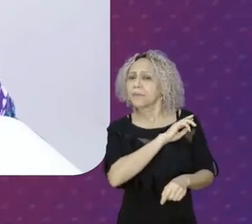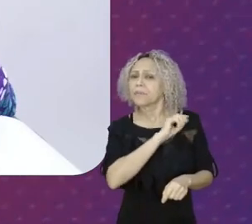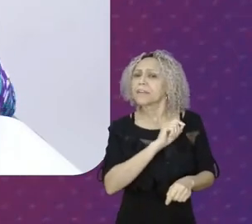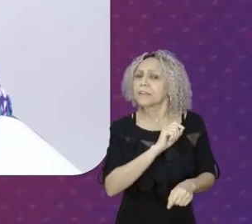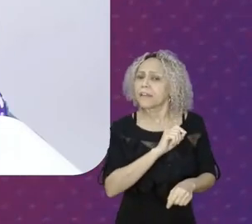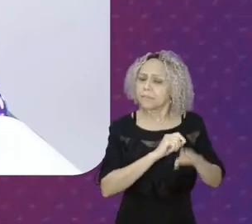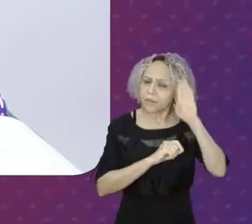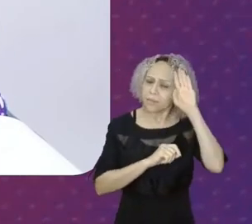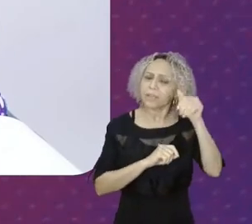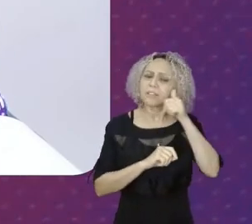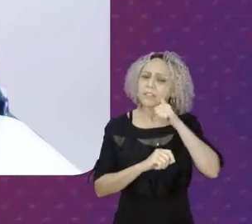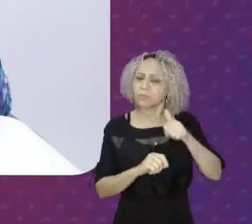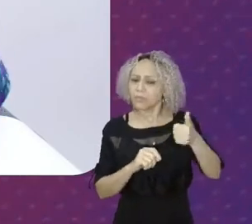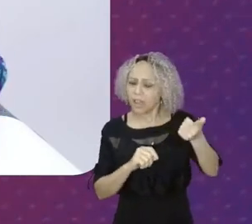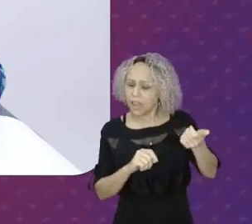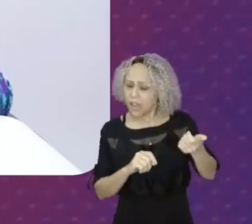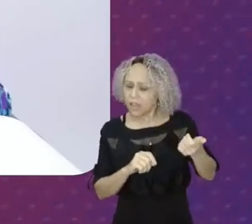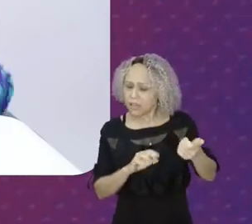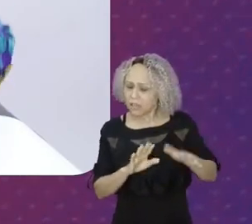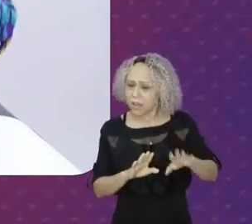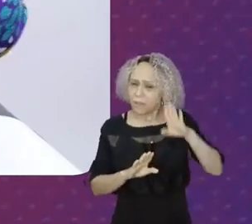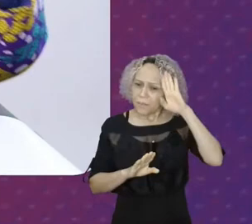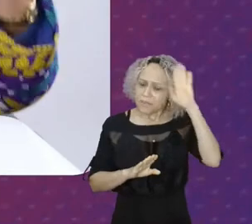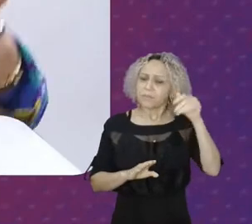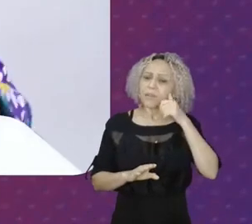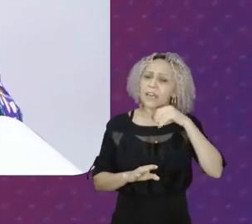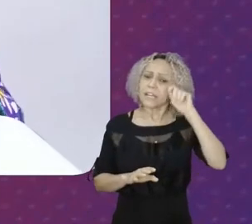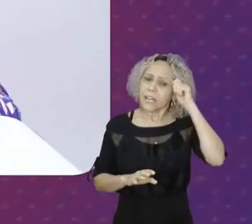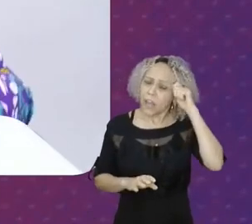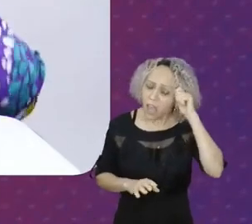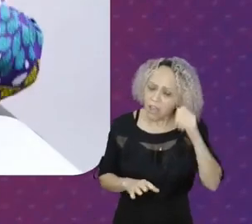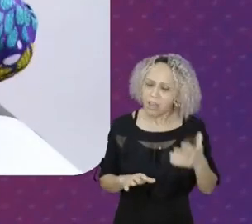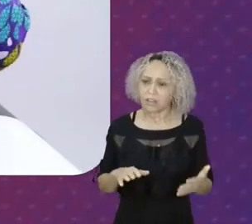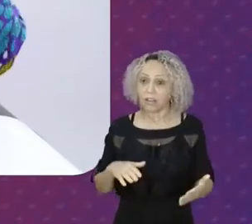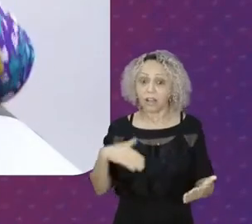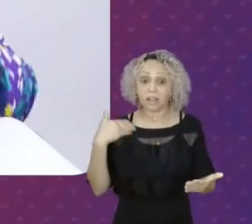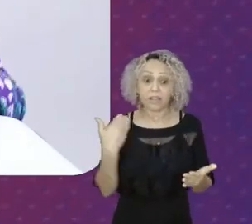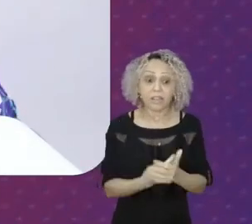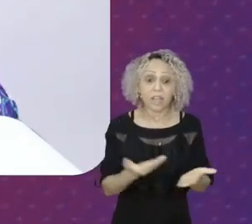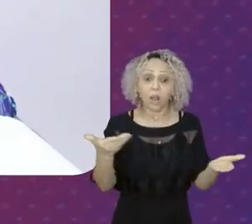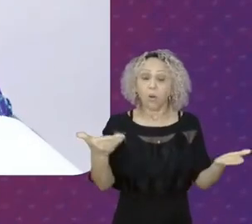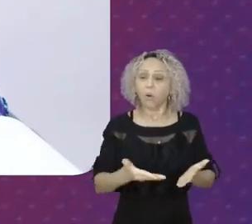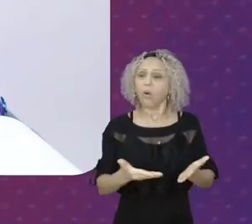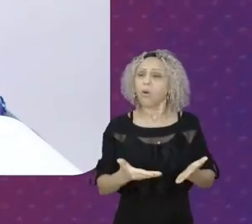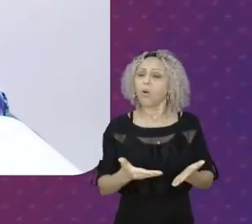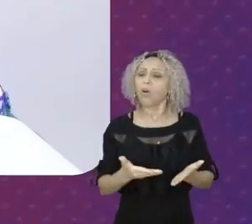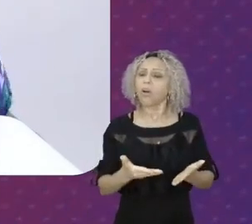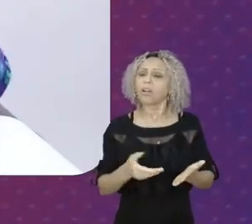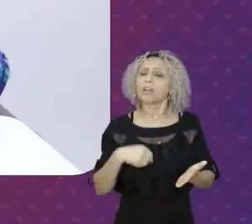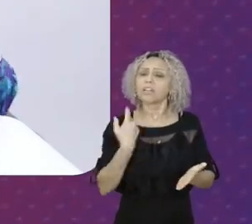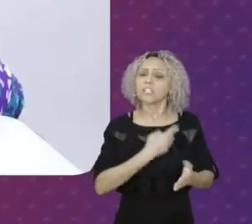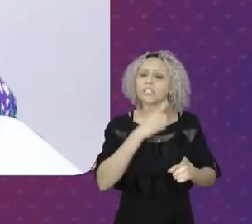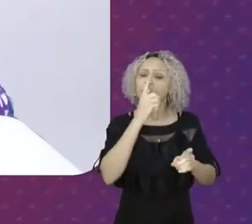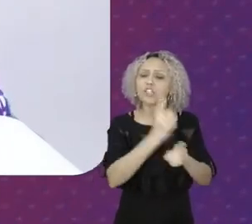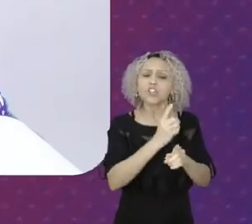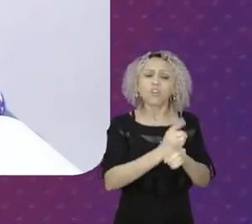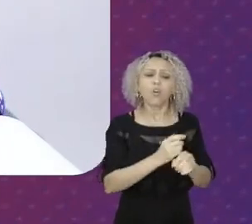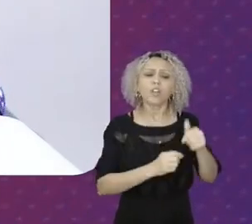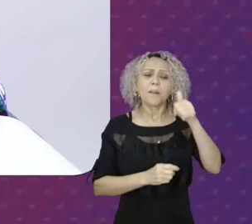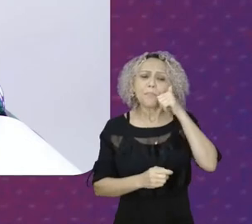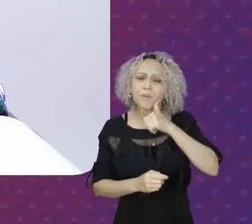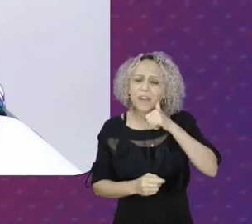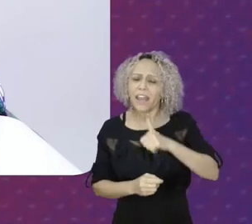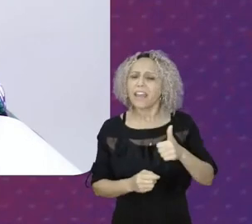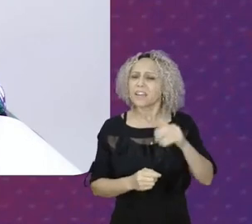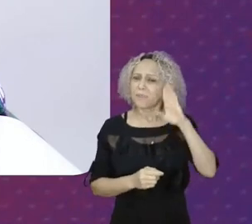mulheres negras no trabalho doméstico sendo isoladas do conjunto da sociedade, isoladas das suas famílias e muitas